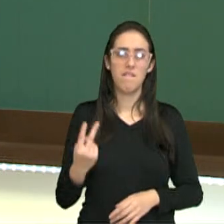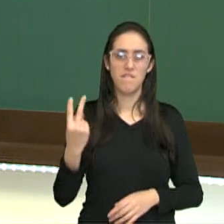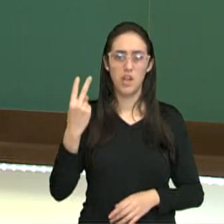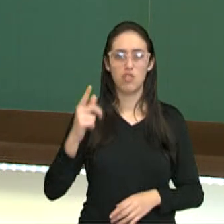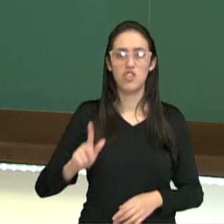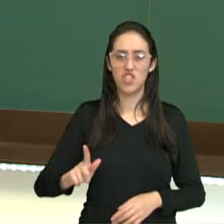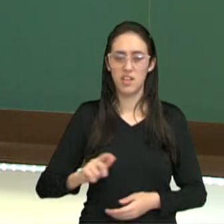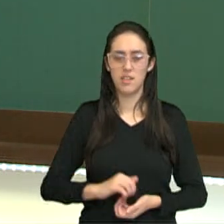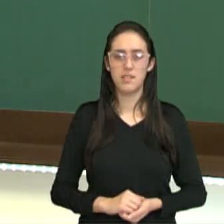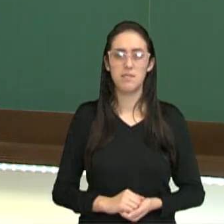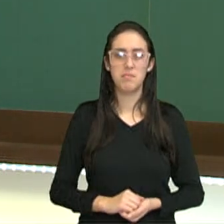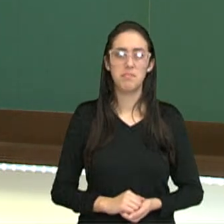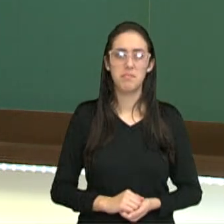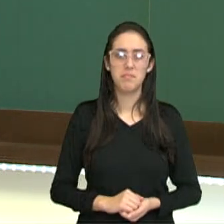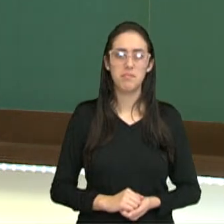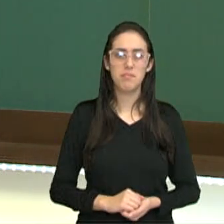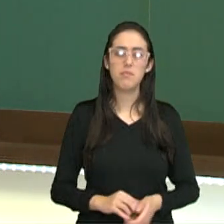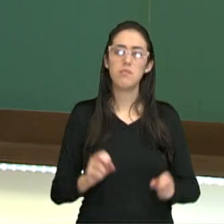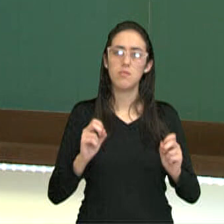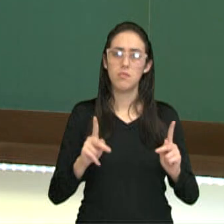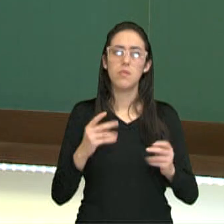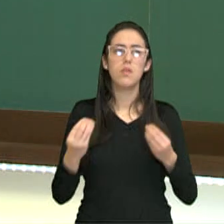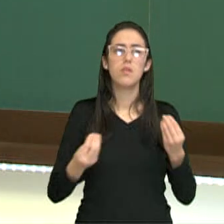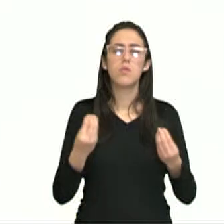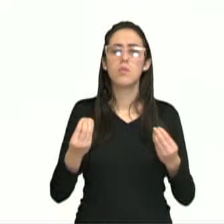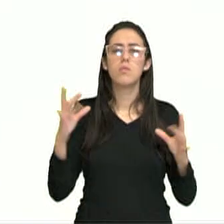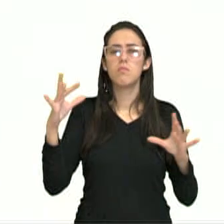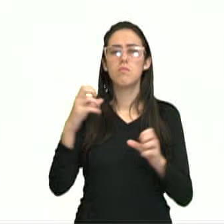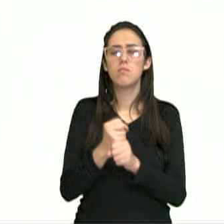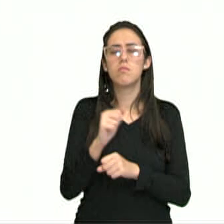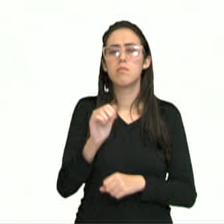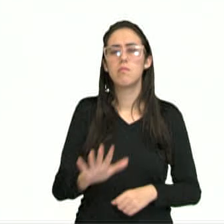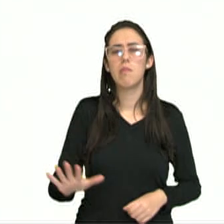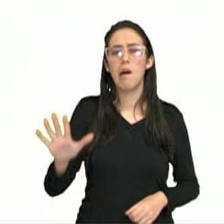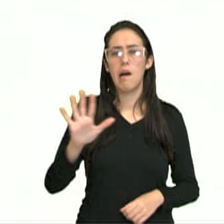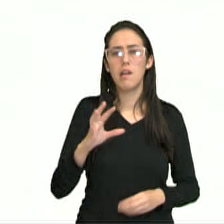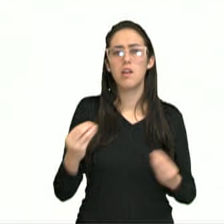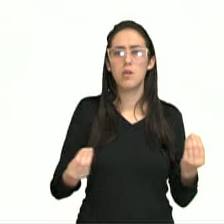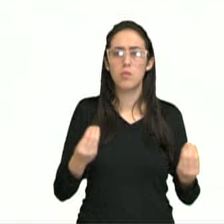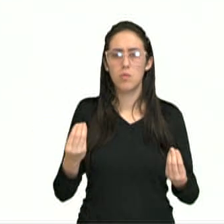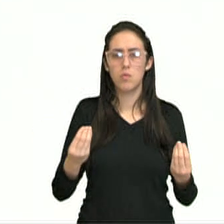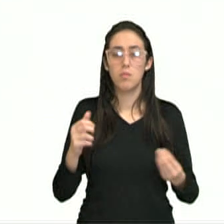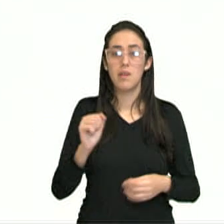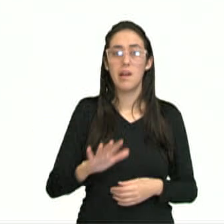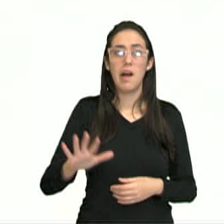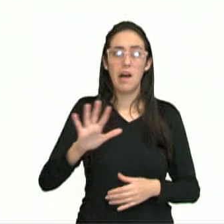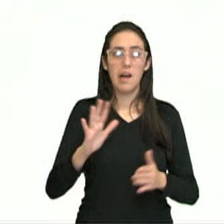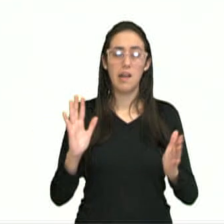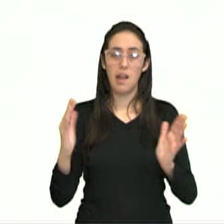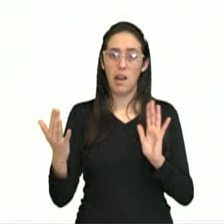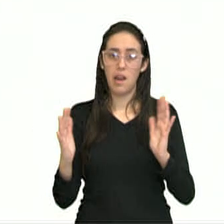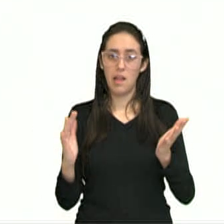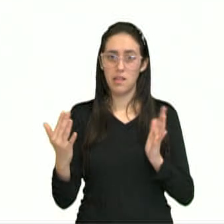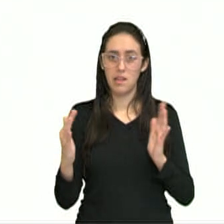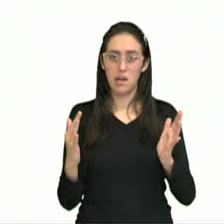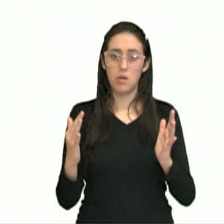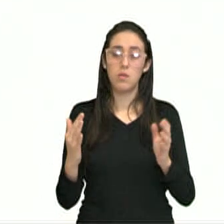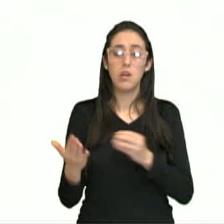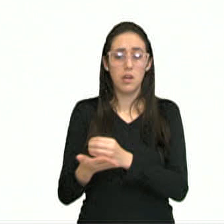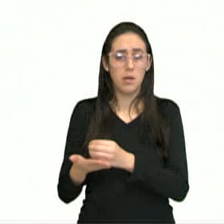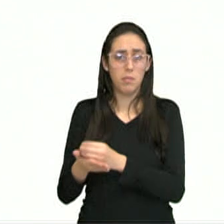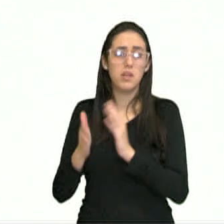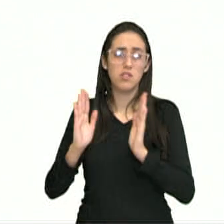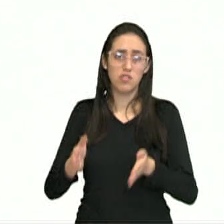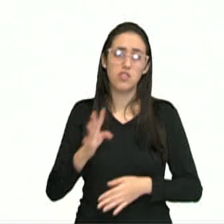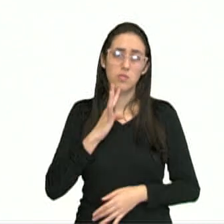nossa geratriz aqui. Bem, como é que a gente calcula a área? A área vai ser a área lateral dele, né? Da base a gente já conhece, né?